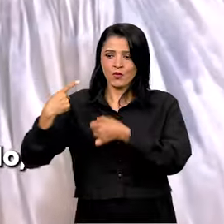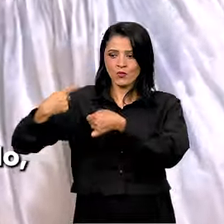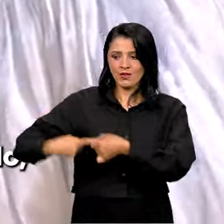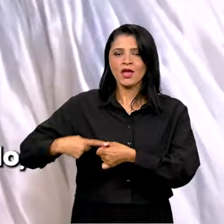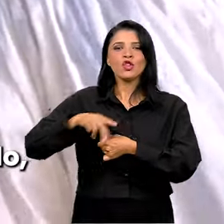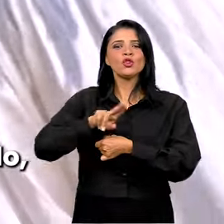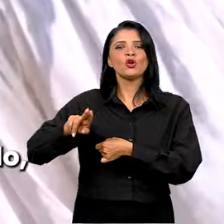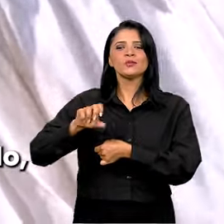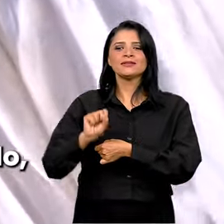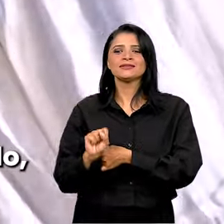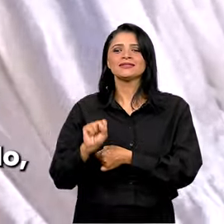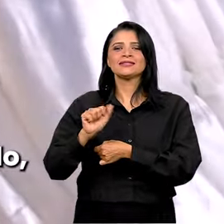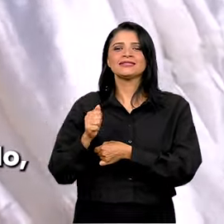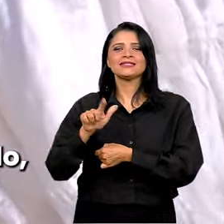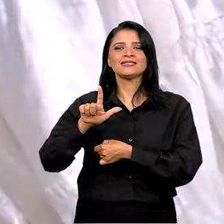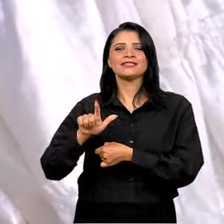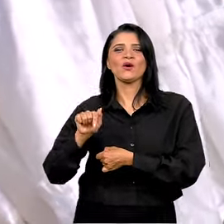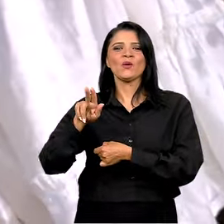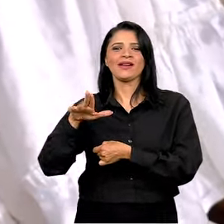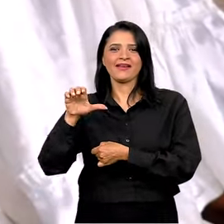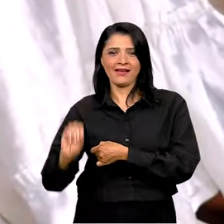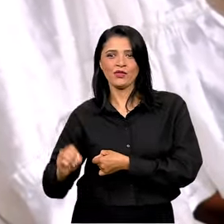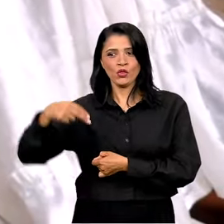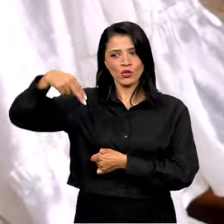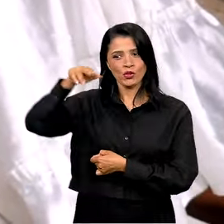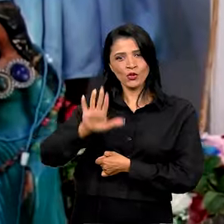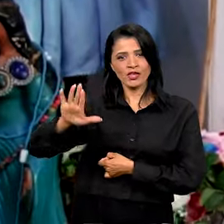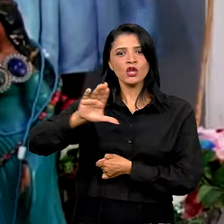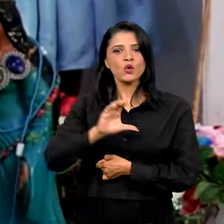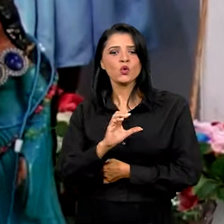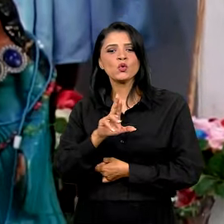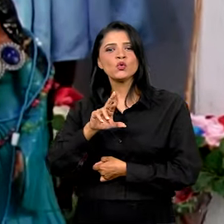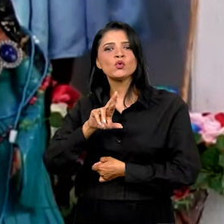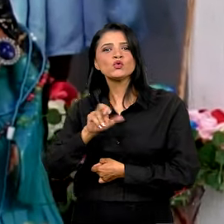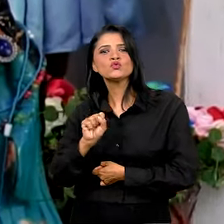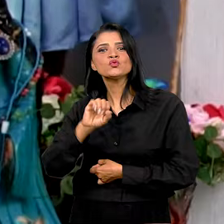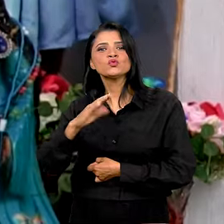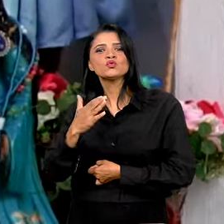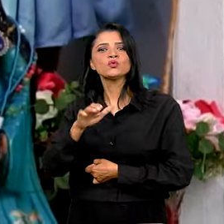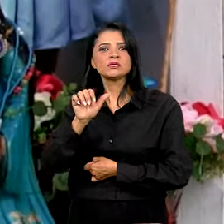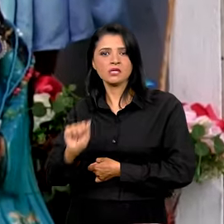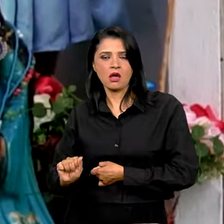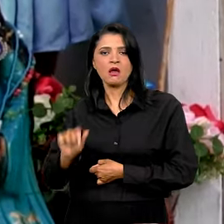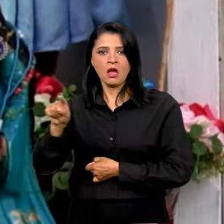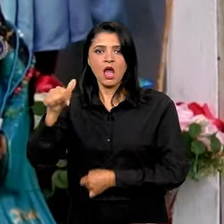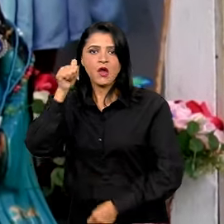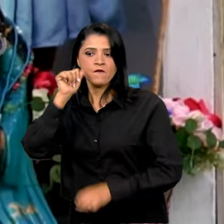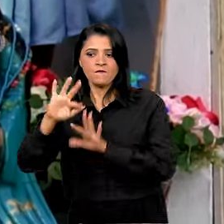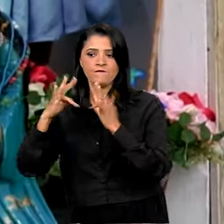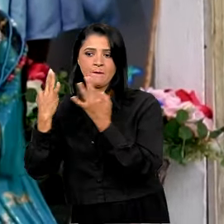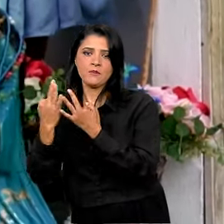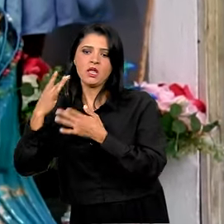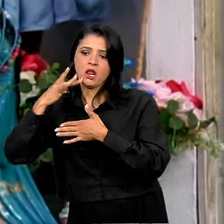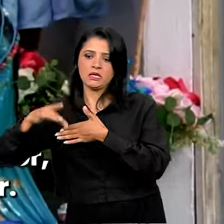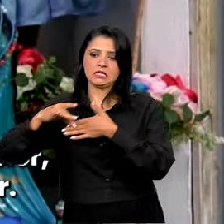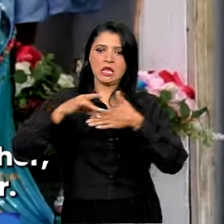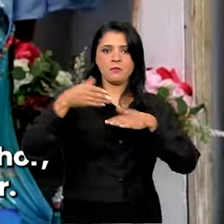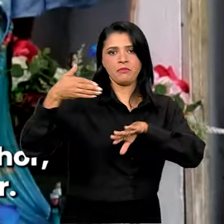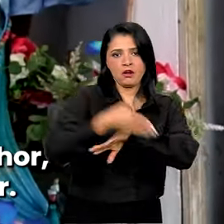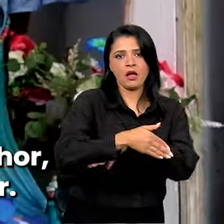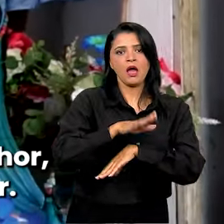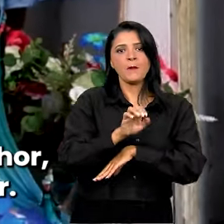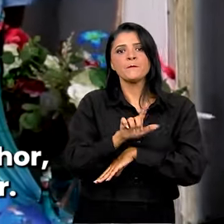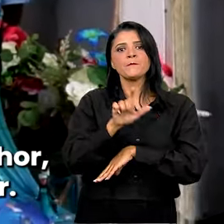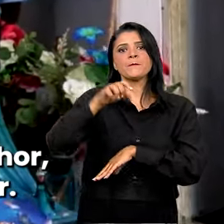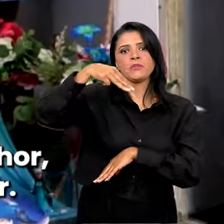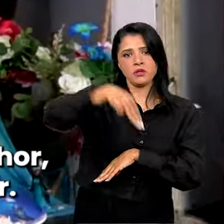salgado aqui do Nordeste paraense que se chama Curuá a minha família fez com que eu saísse viesse pra cidade de Belém para o